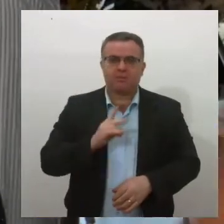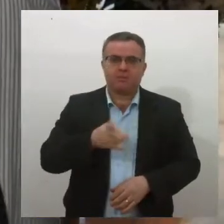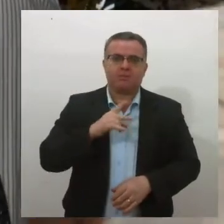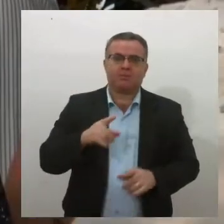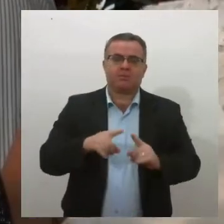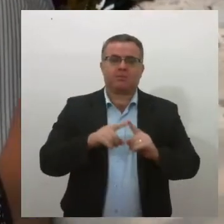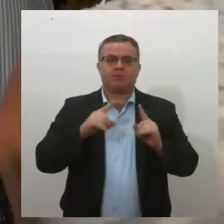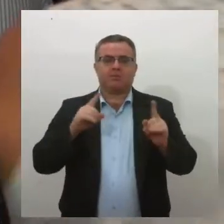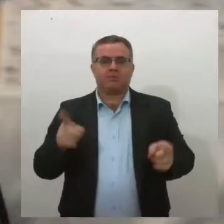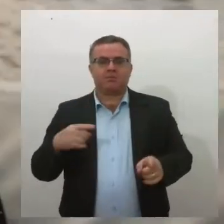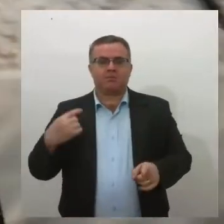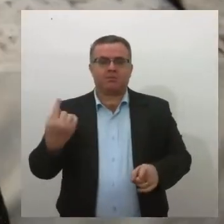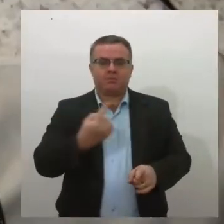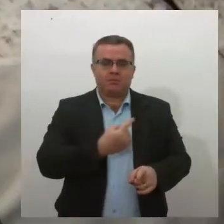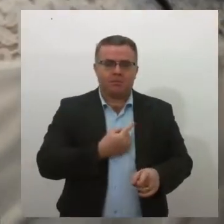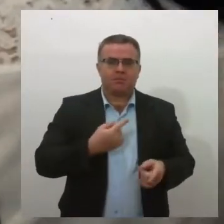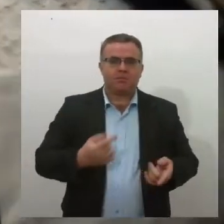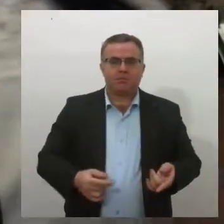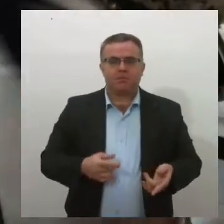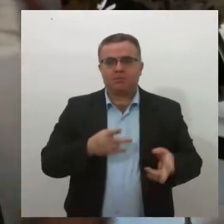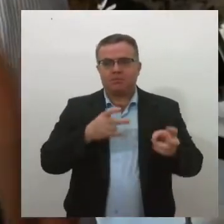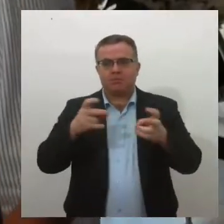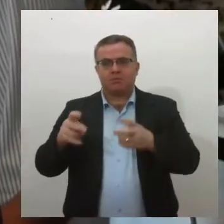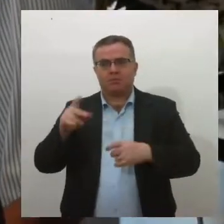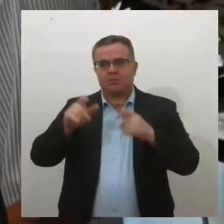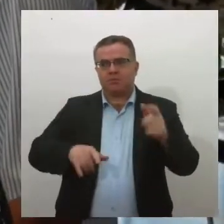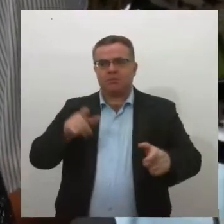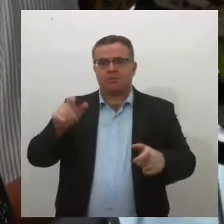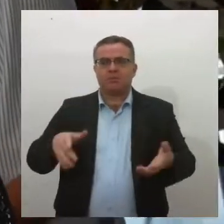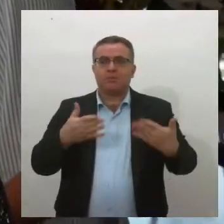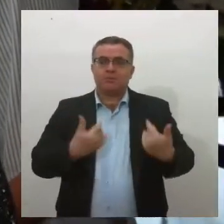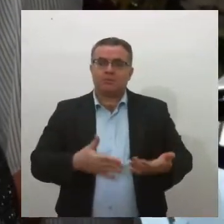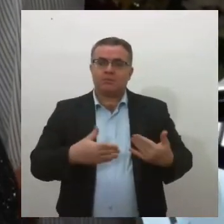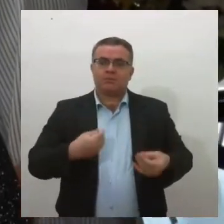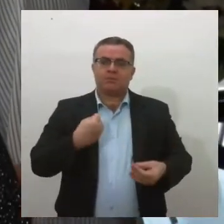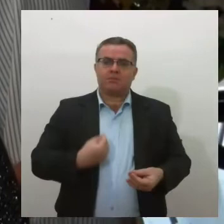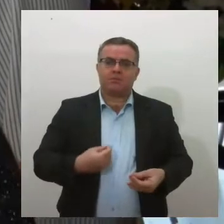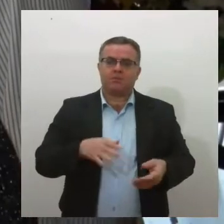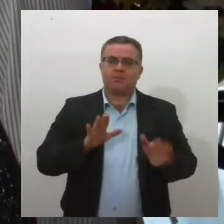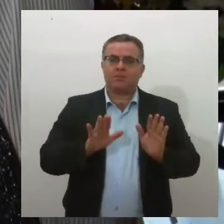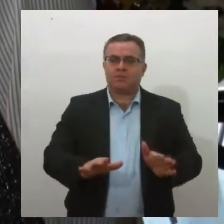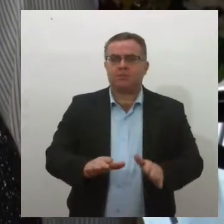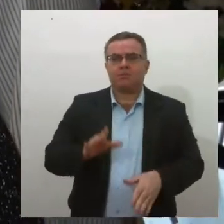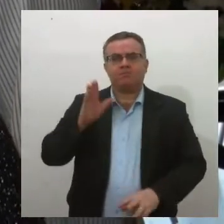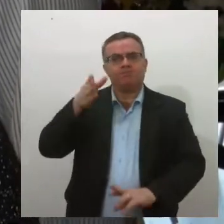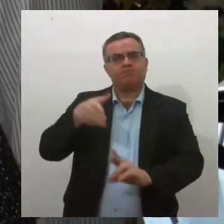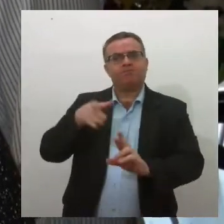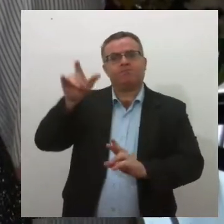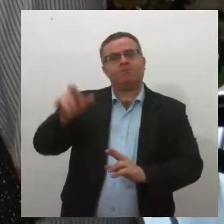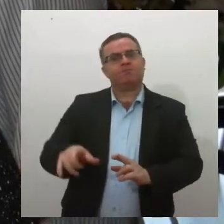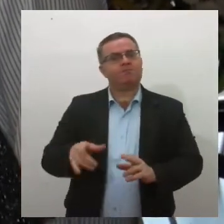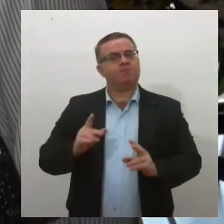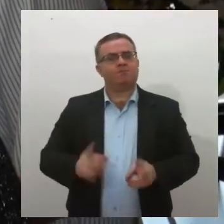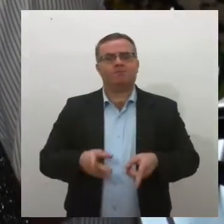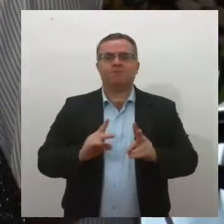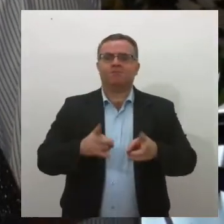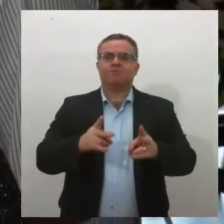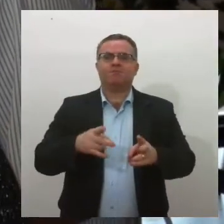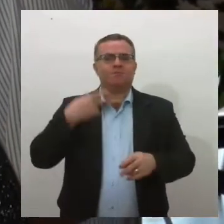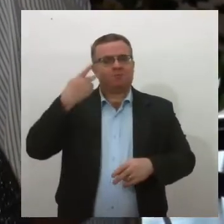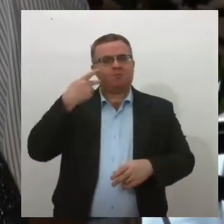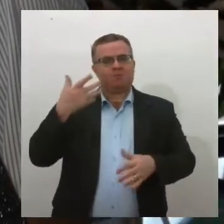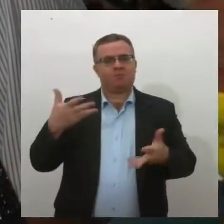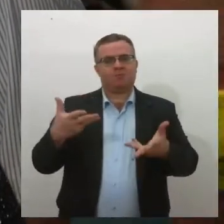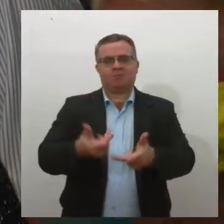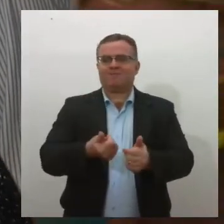nós podemos ver aqui nesse momento pessoas da idade dele, pessoas mais jovens, mas que tem ele como norte, como exemplo, como político, como homem